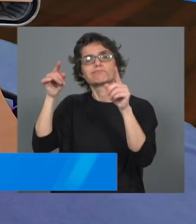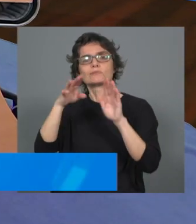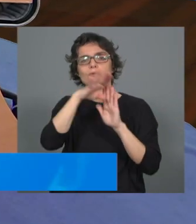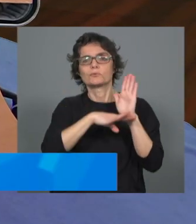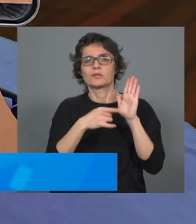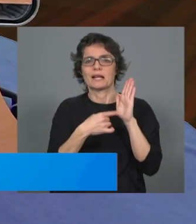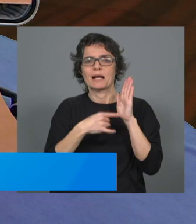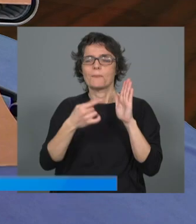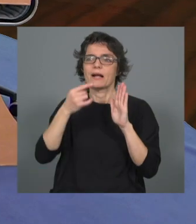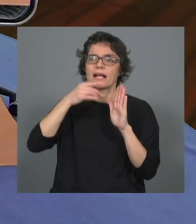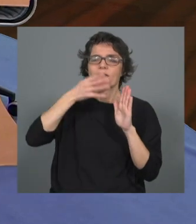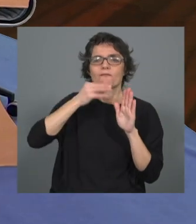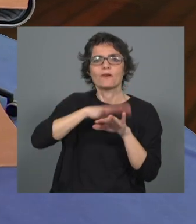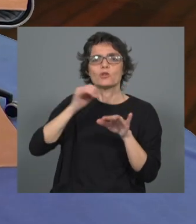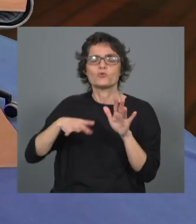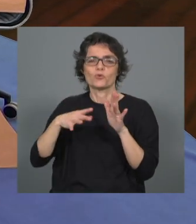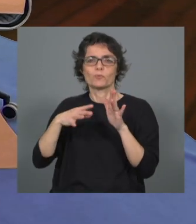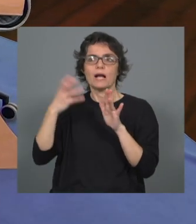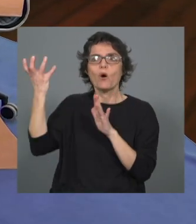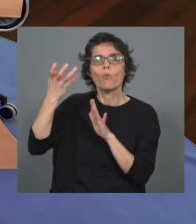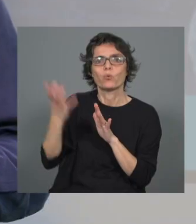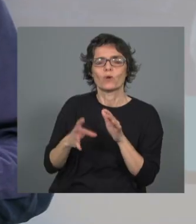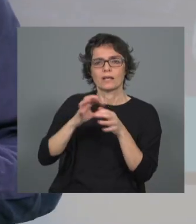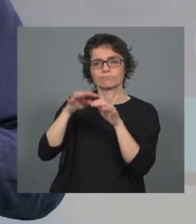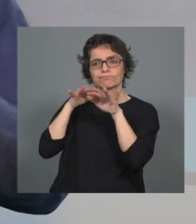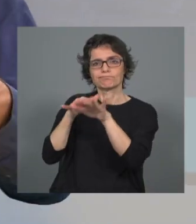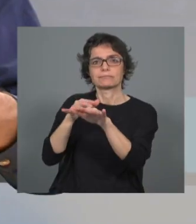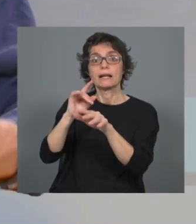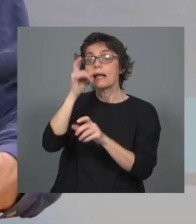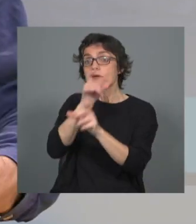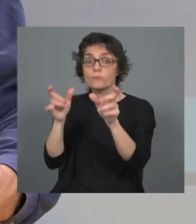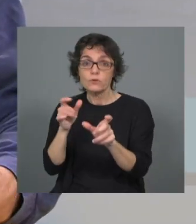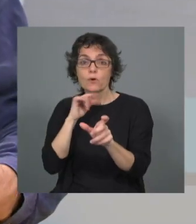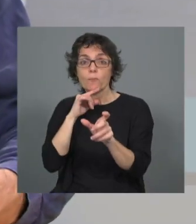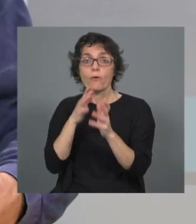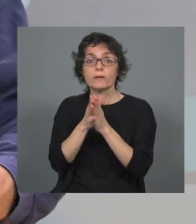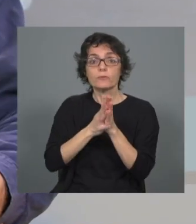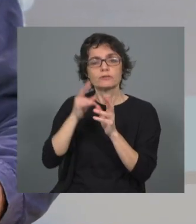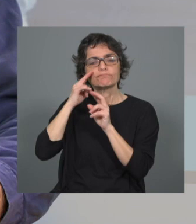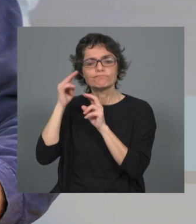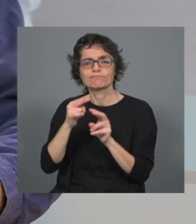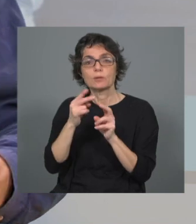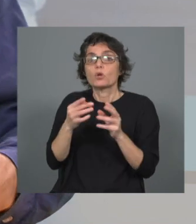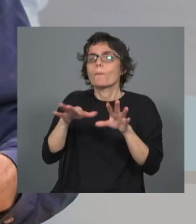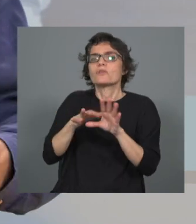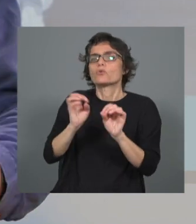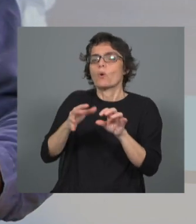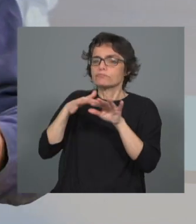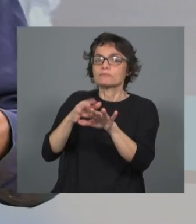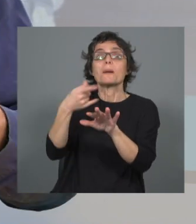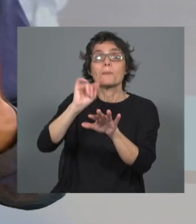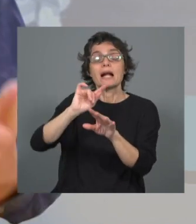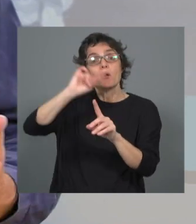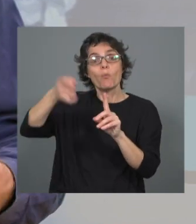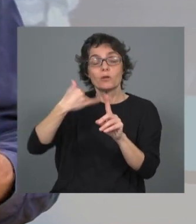trás, dos símbolos, dos gestos, e dessa forma as pessoas têm uma oportunidade de aprofundar ainda mais aquilo. Este ano não participam, mas para o ano, quando